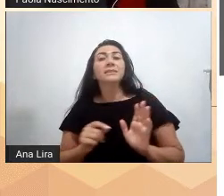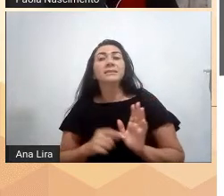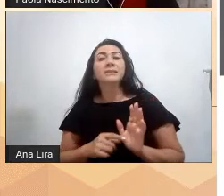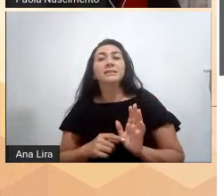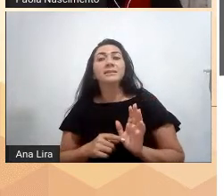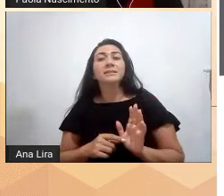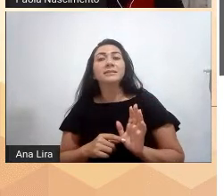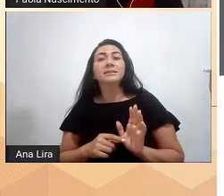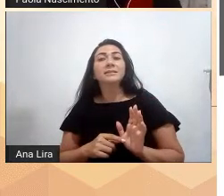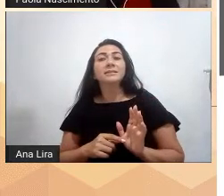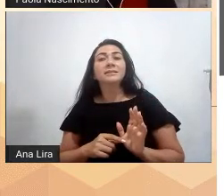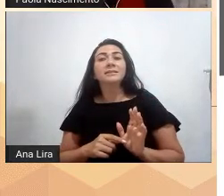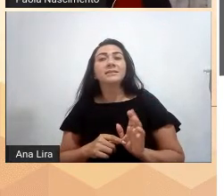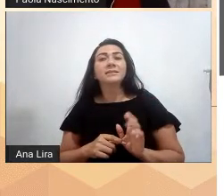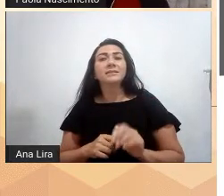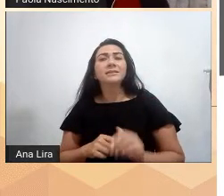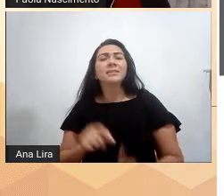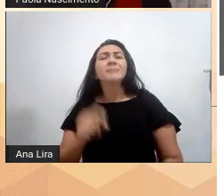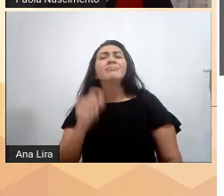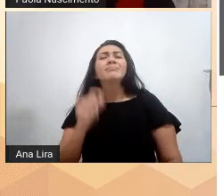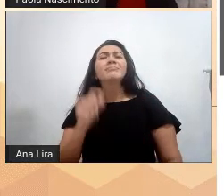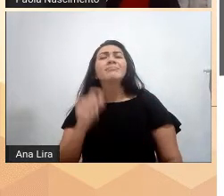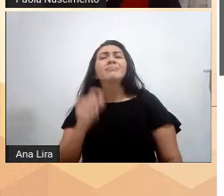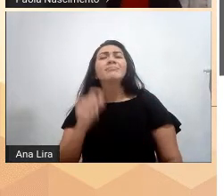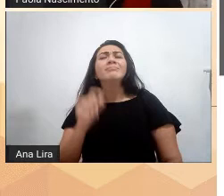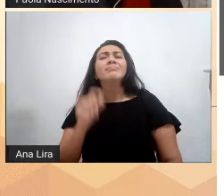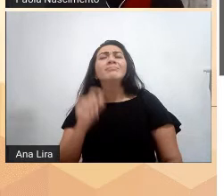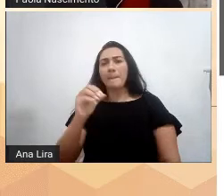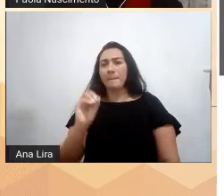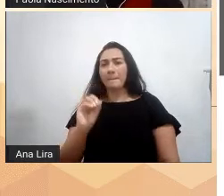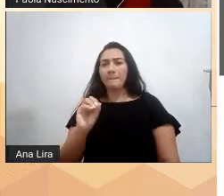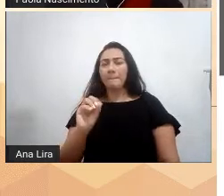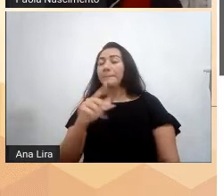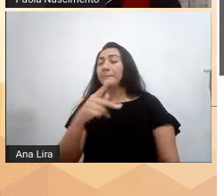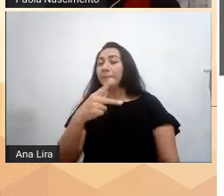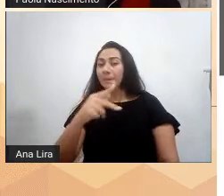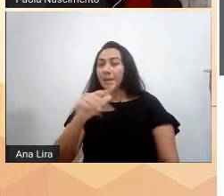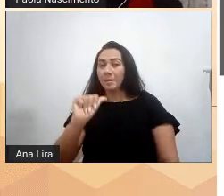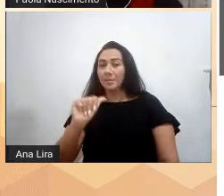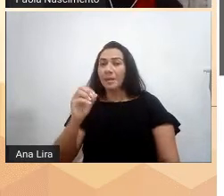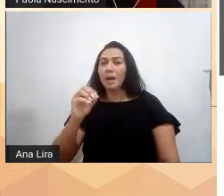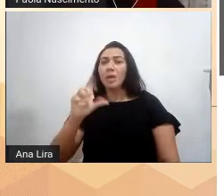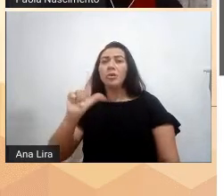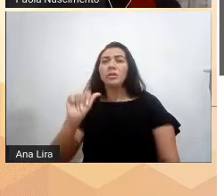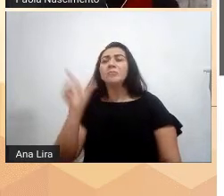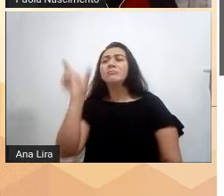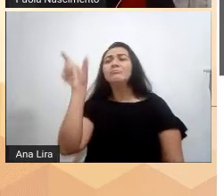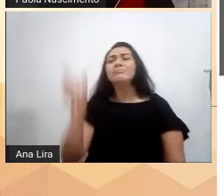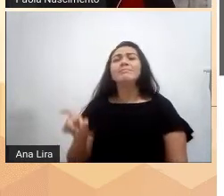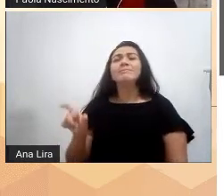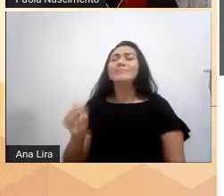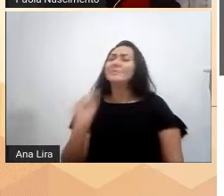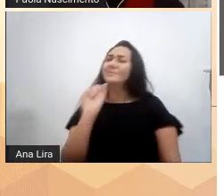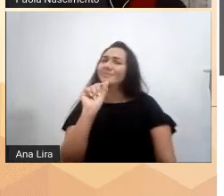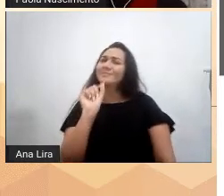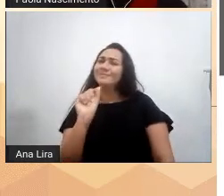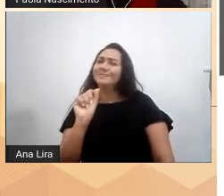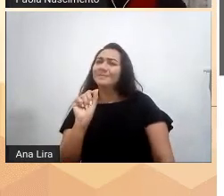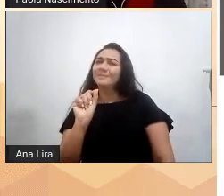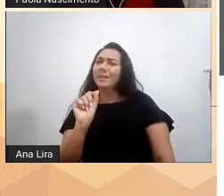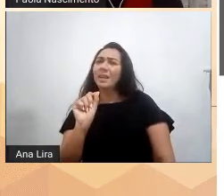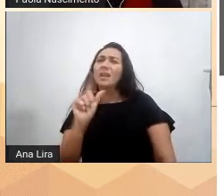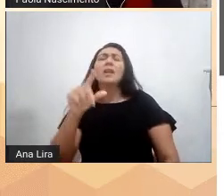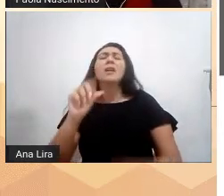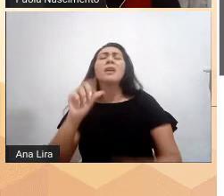falar um pouquinho de quem sou eu, né? Porque às vezes as pessoas, mas quem que é a Paola? O que realmente ela faz?